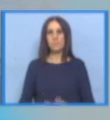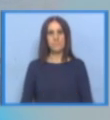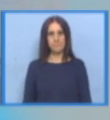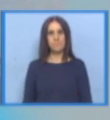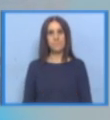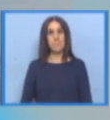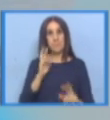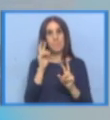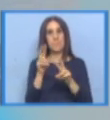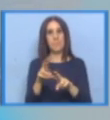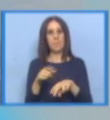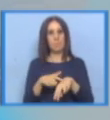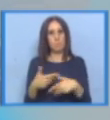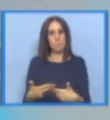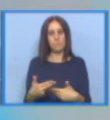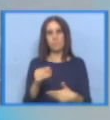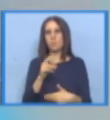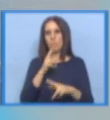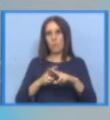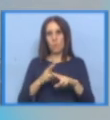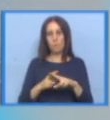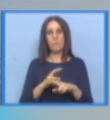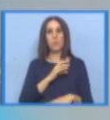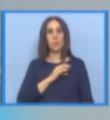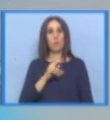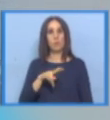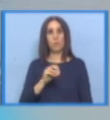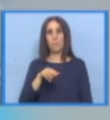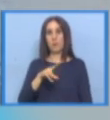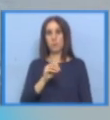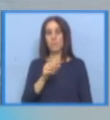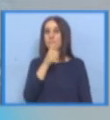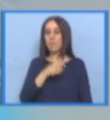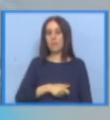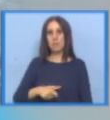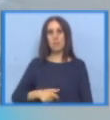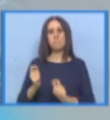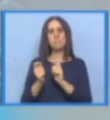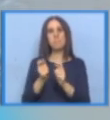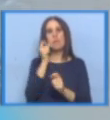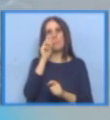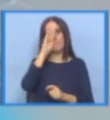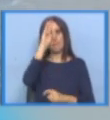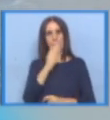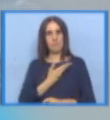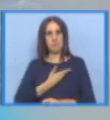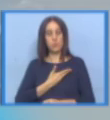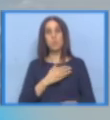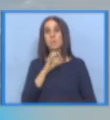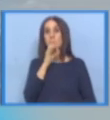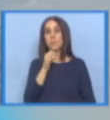Atenções centradas neste momento em Roma. Dom António Marto é criado cardeal pelo Papa Francisco. O bispo de Leiria